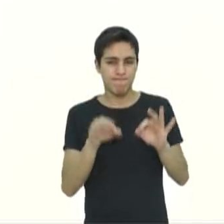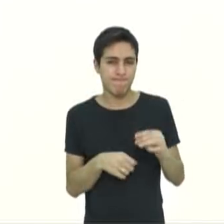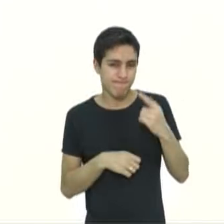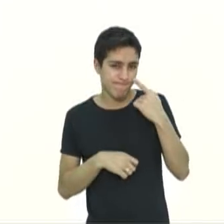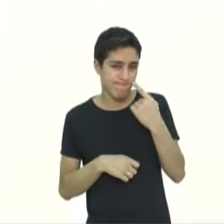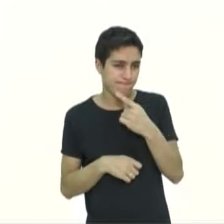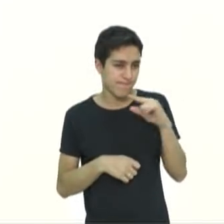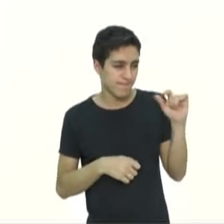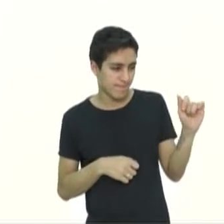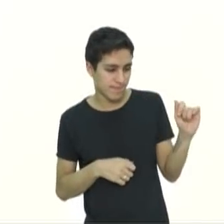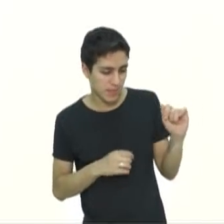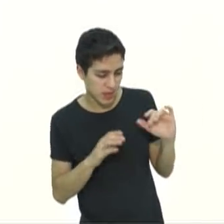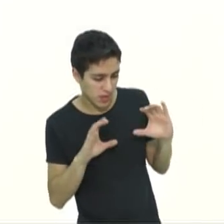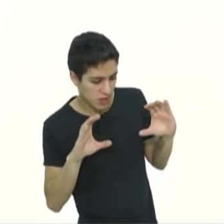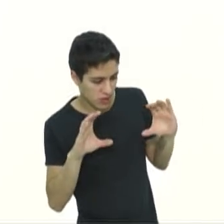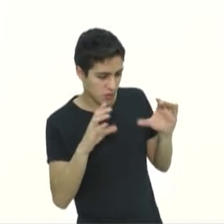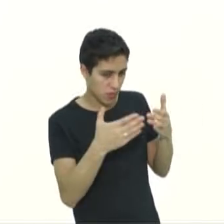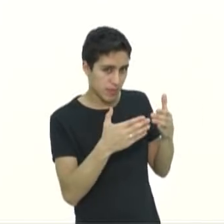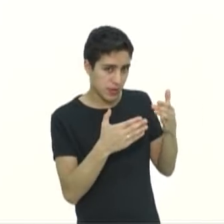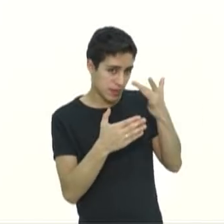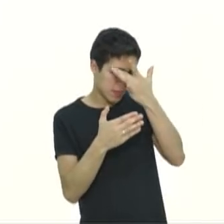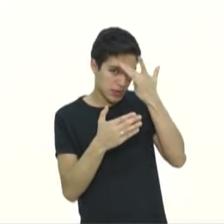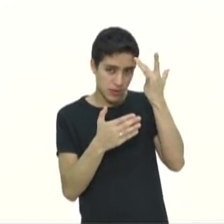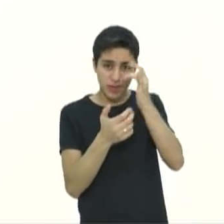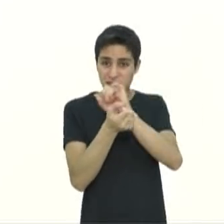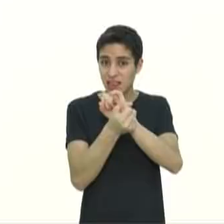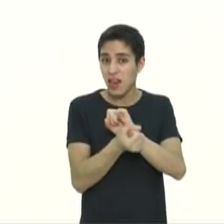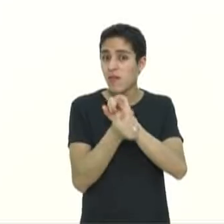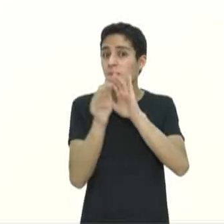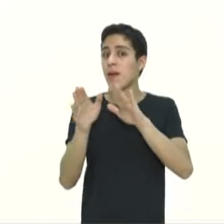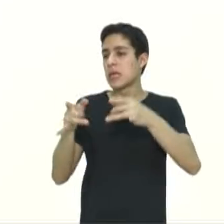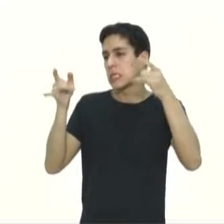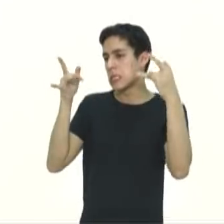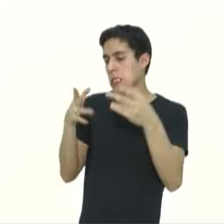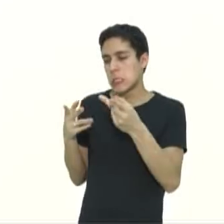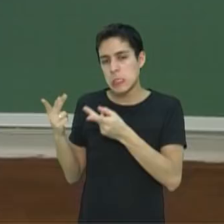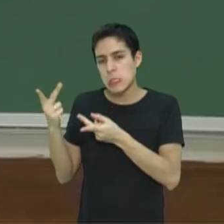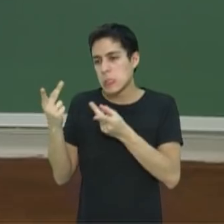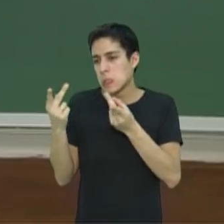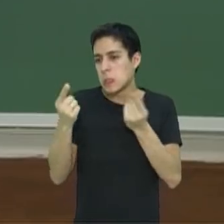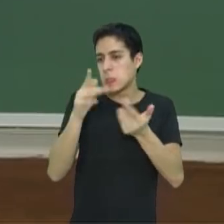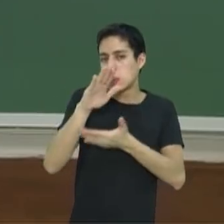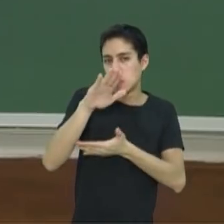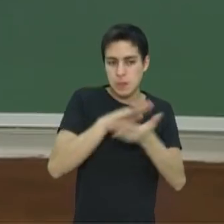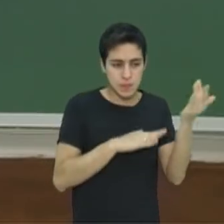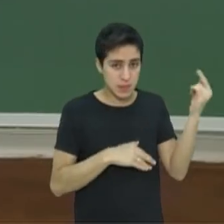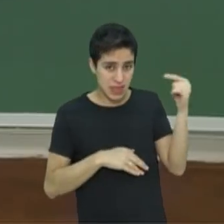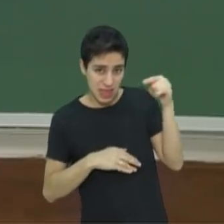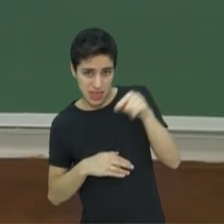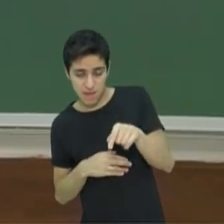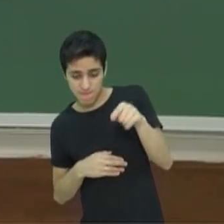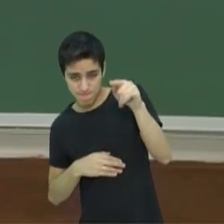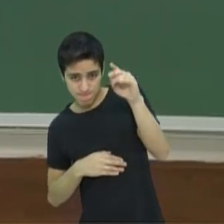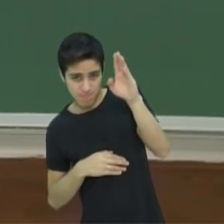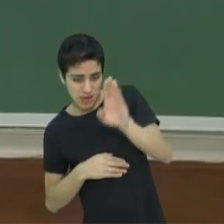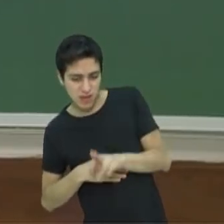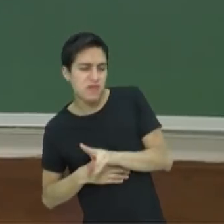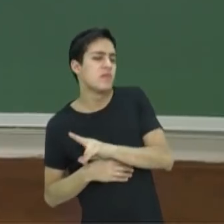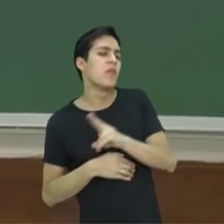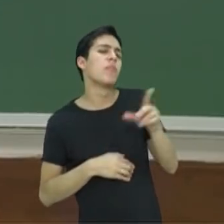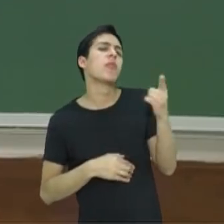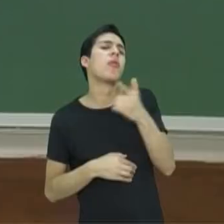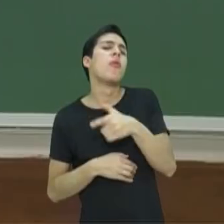A. Comunidades de escravos fugitivos, o que aqui no Brasil, na nossa sociedade portuguesa, a gente deu um outro nome,